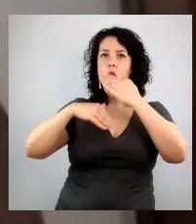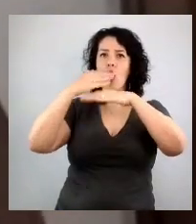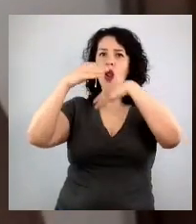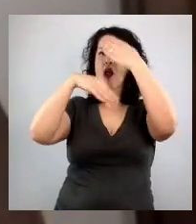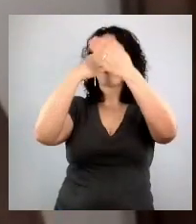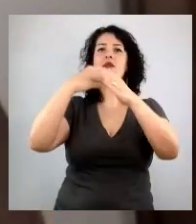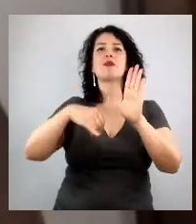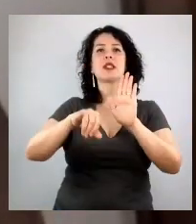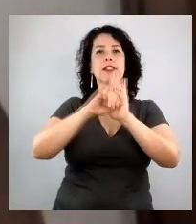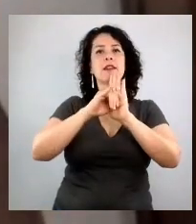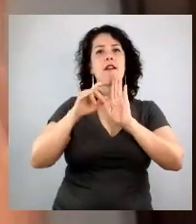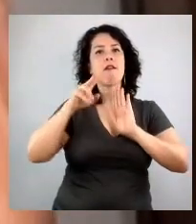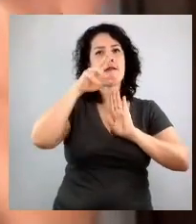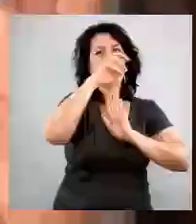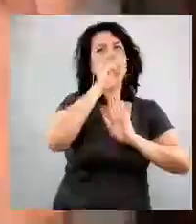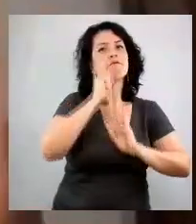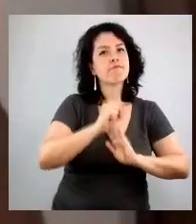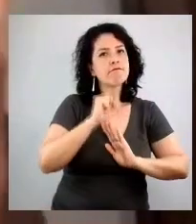olhar